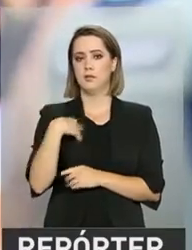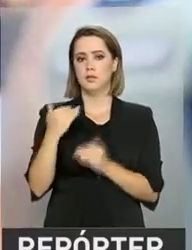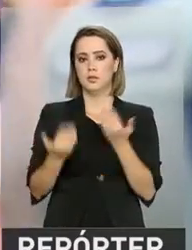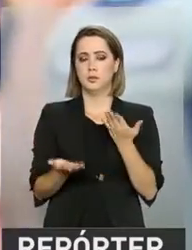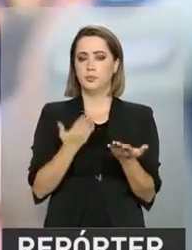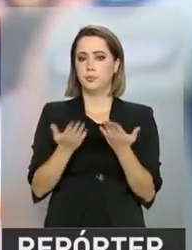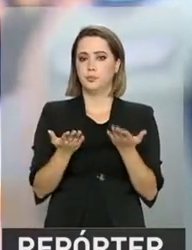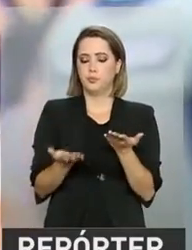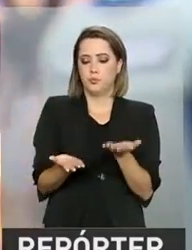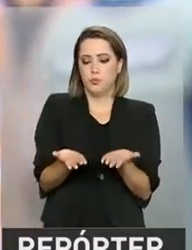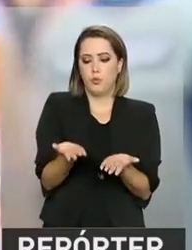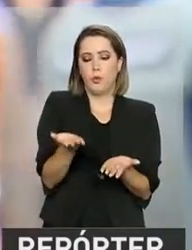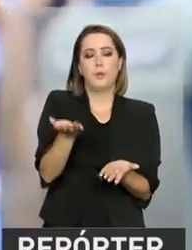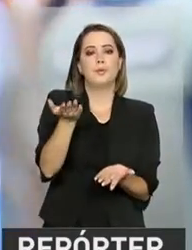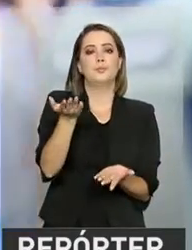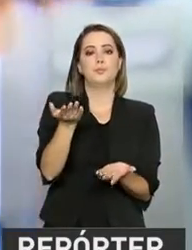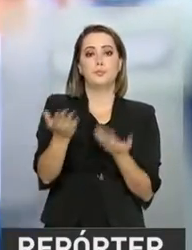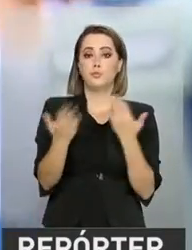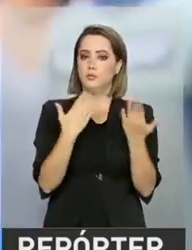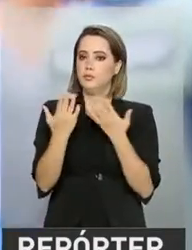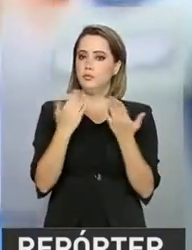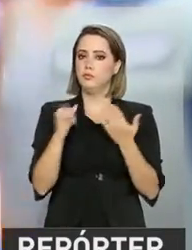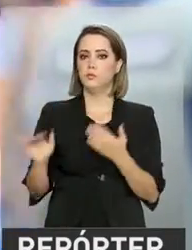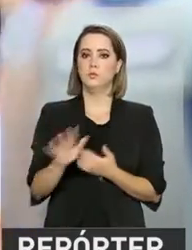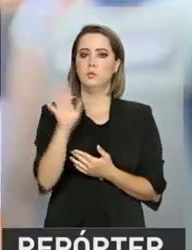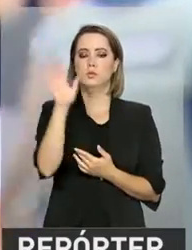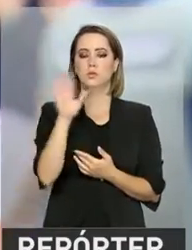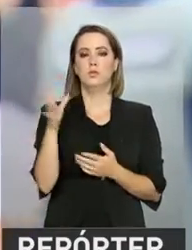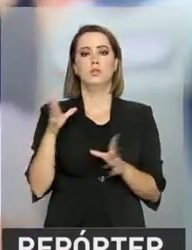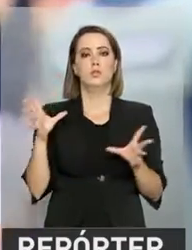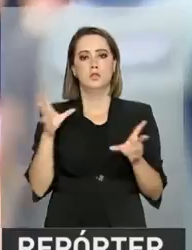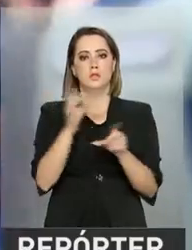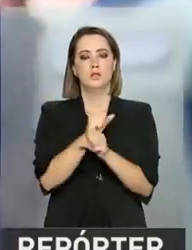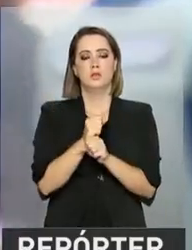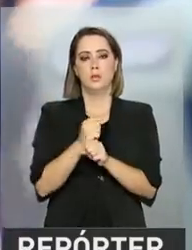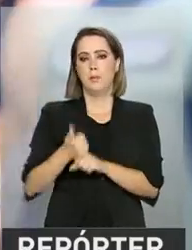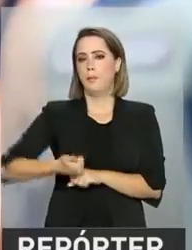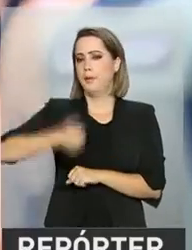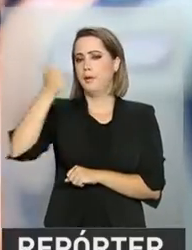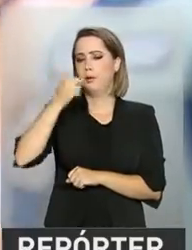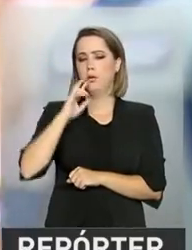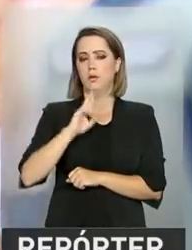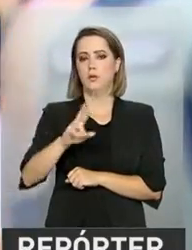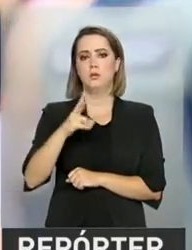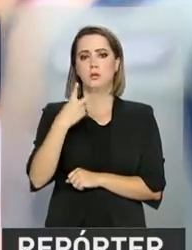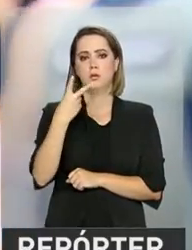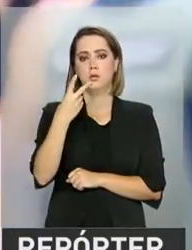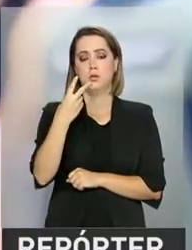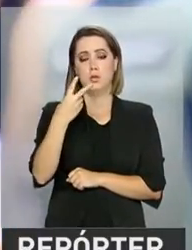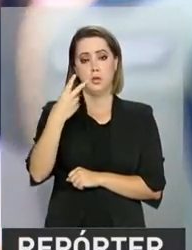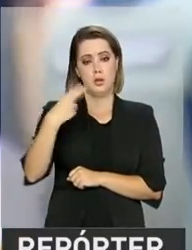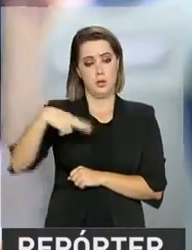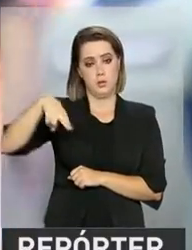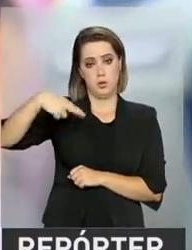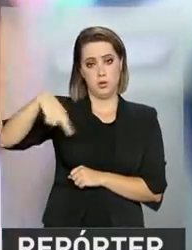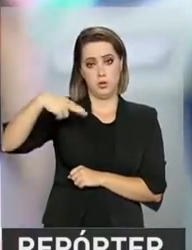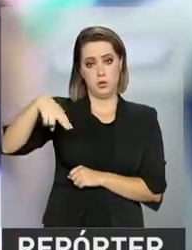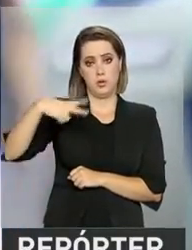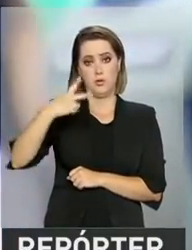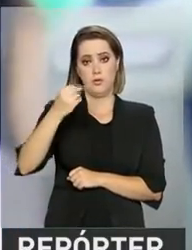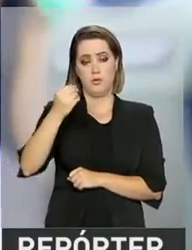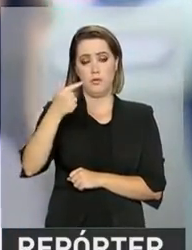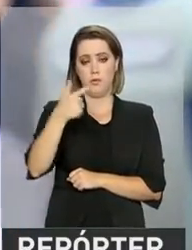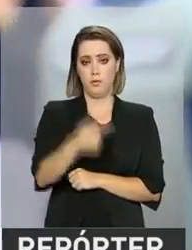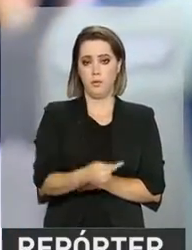acumulado de 12 meses foi o melhor resultado desde novembro de 2007 isso significa que quem guardou